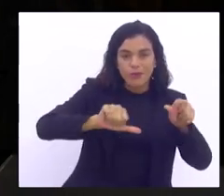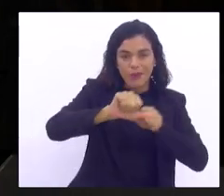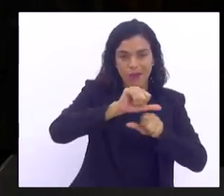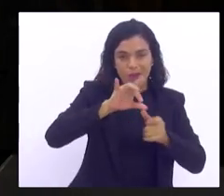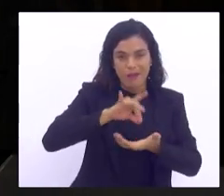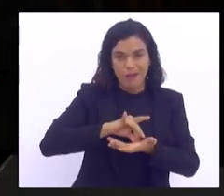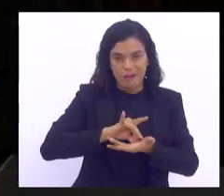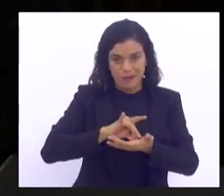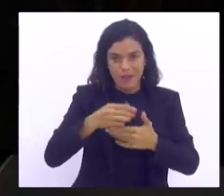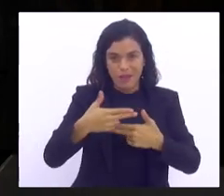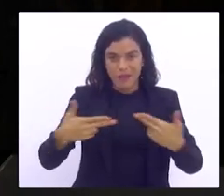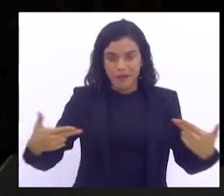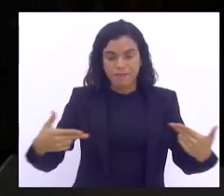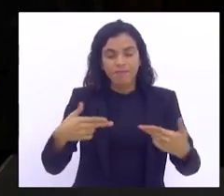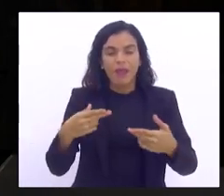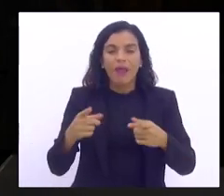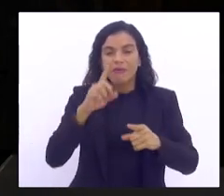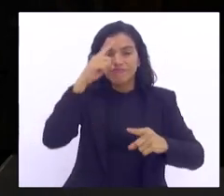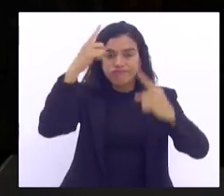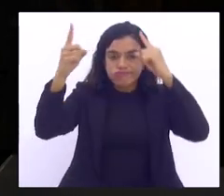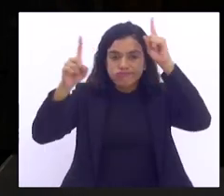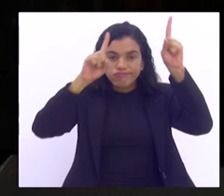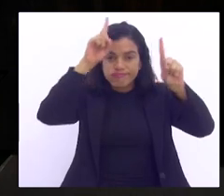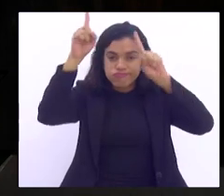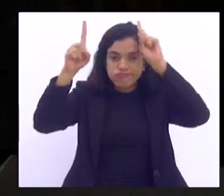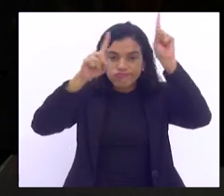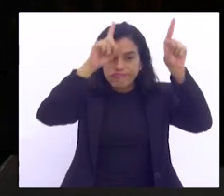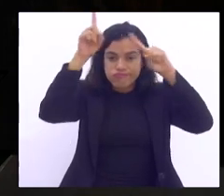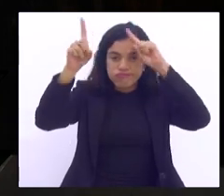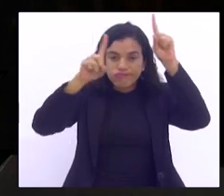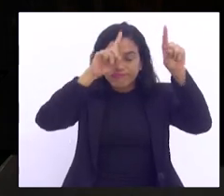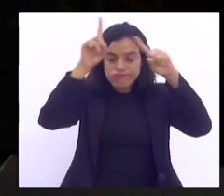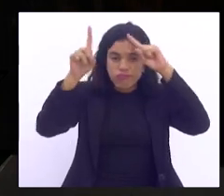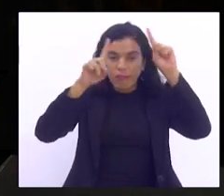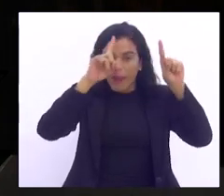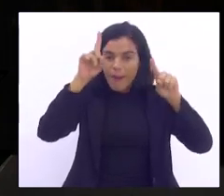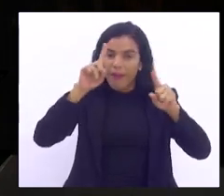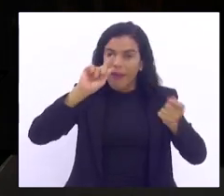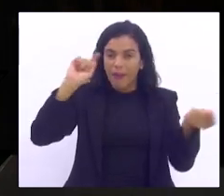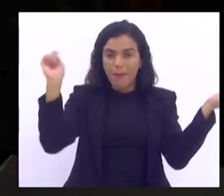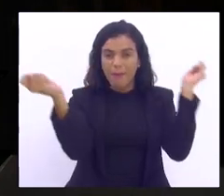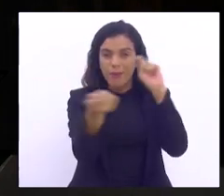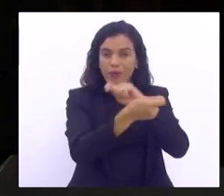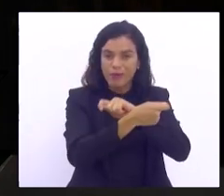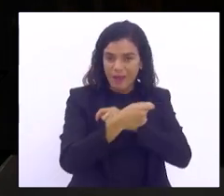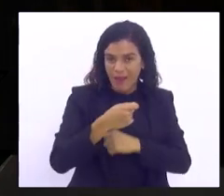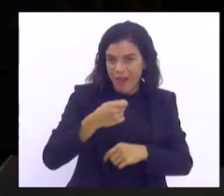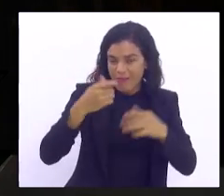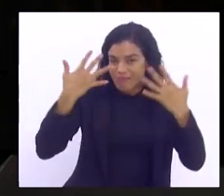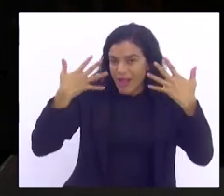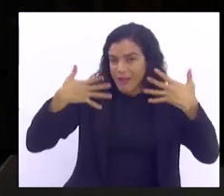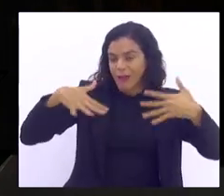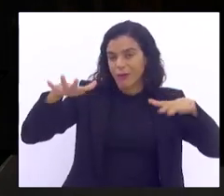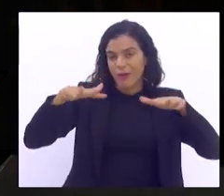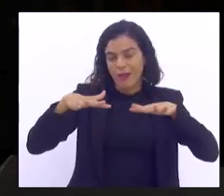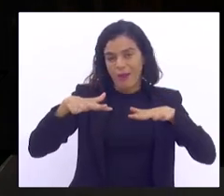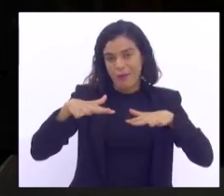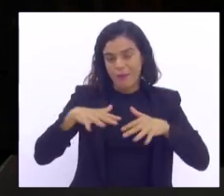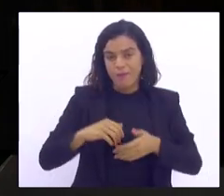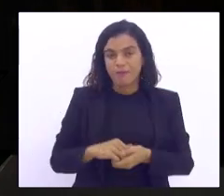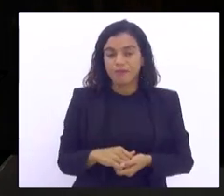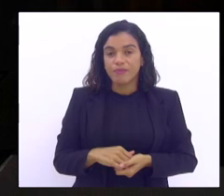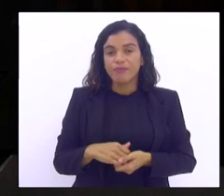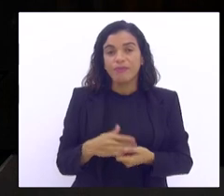coisas, criando coisas e factoides como se pudessem perverter a ordem natural das coisas. E, realmente, é sobre